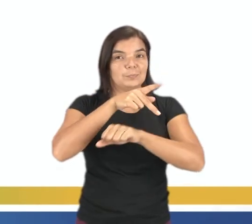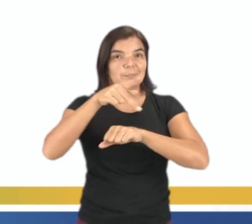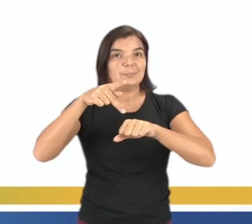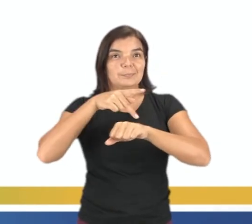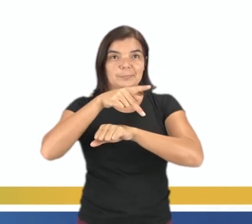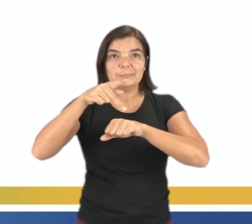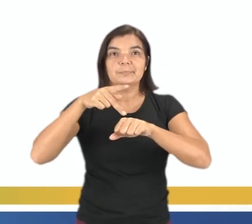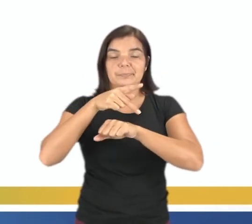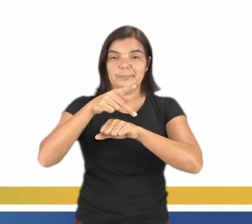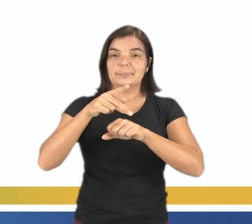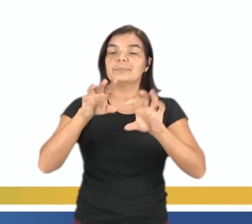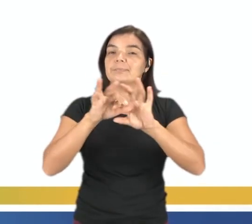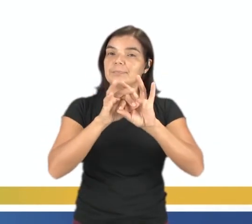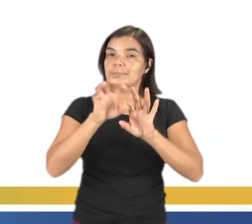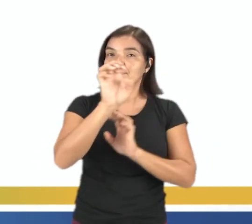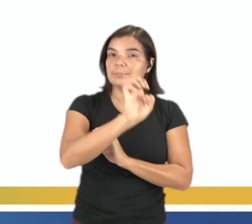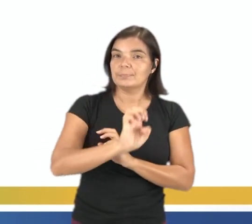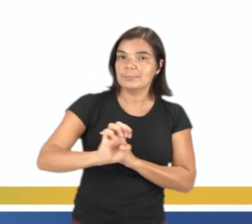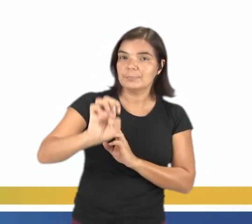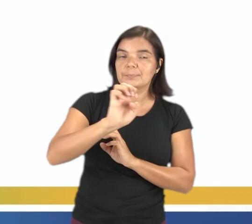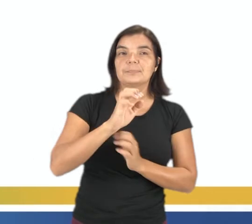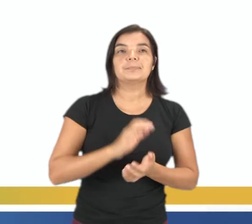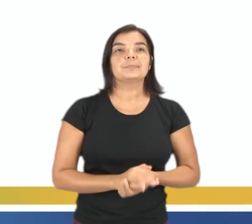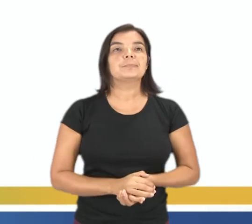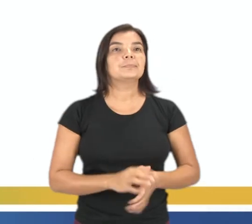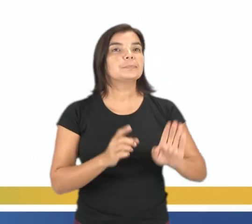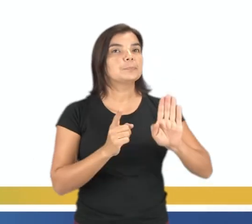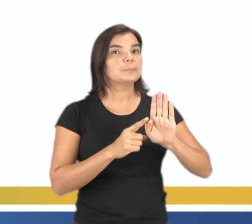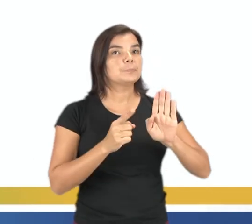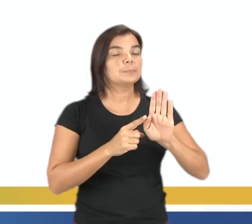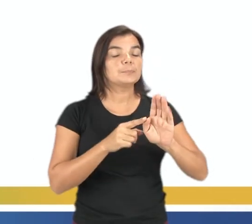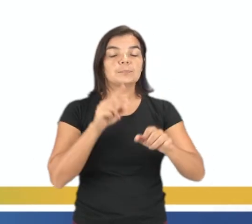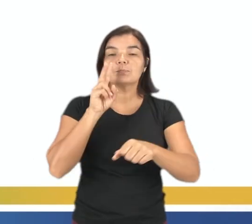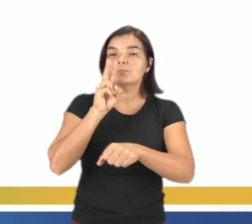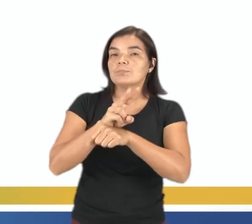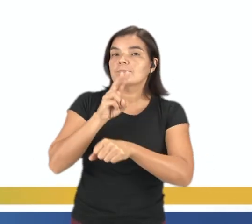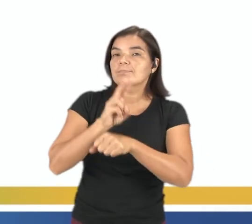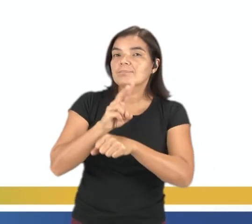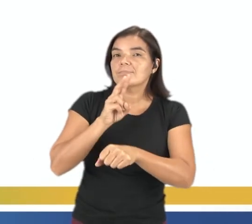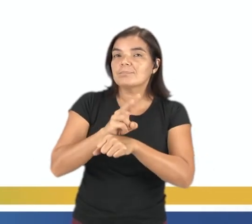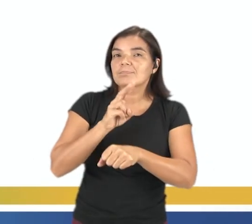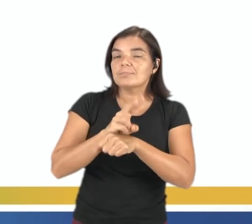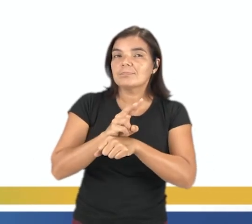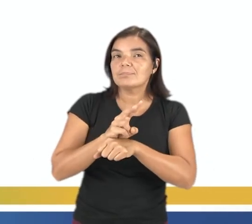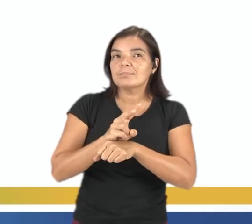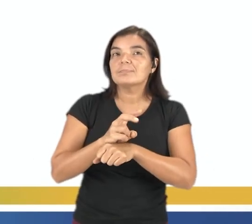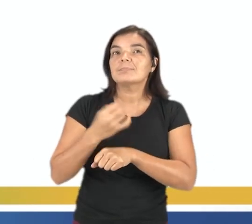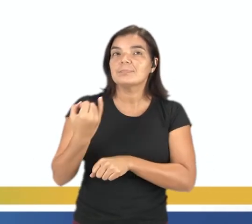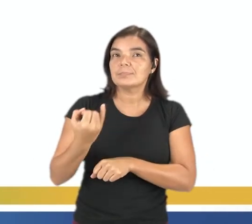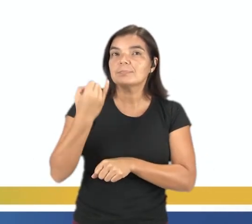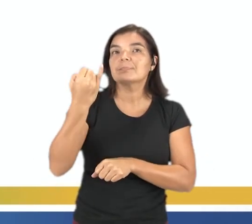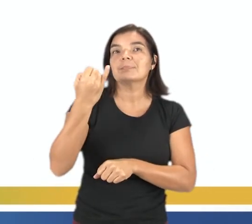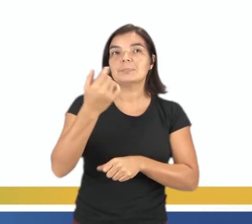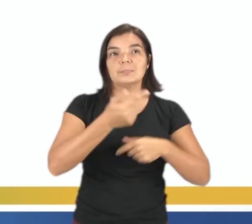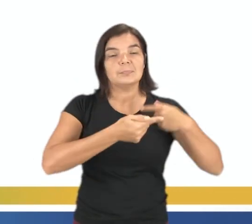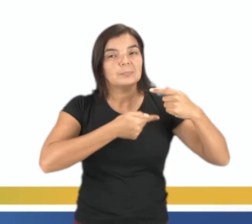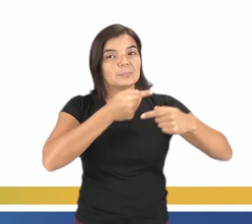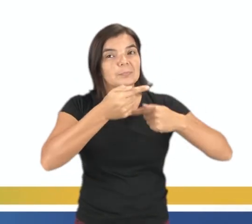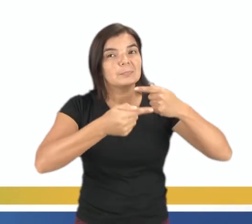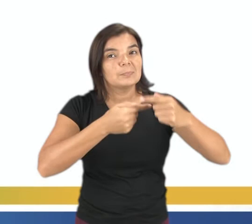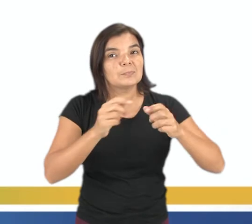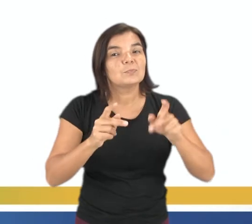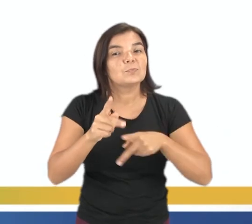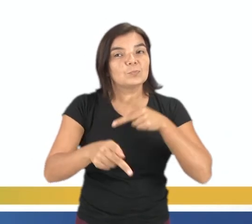os interesses dos países membros da União Europeia. Letra B, proteger essencialmente